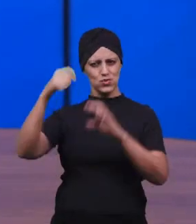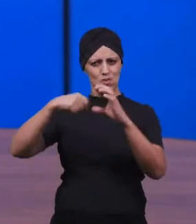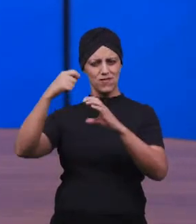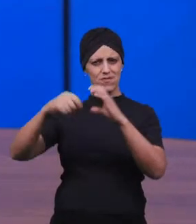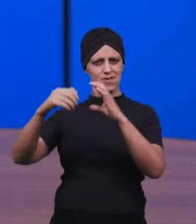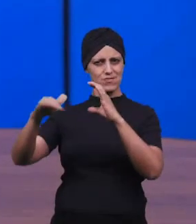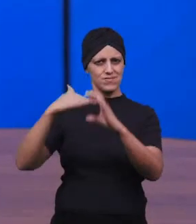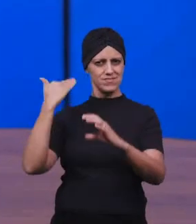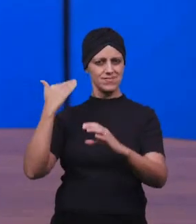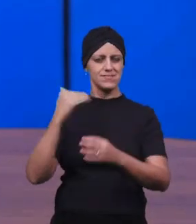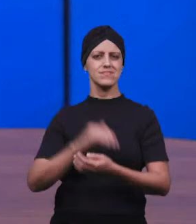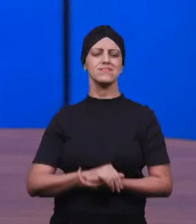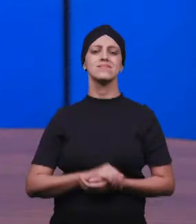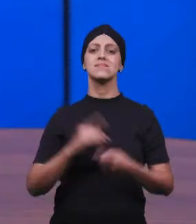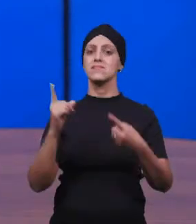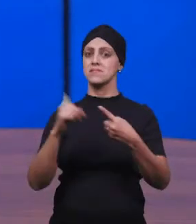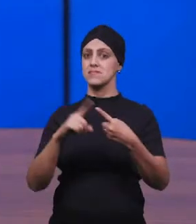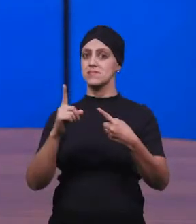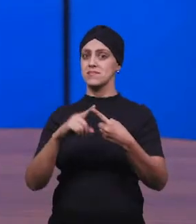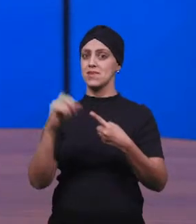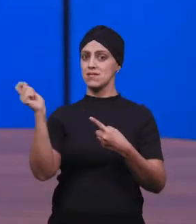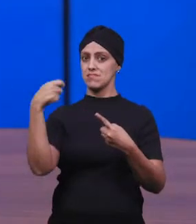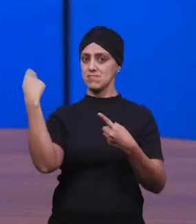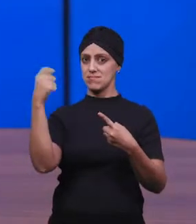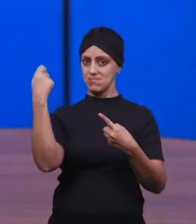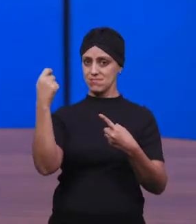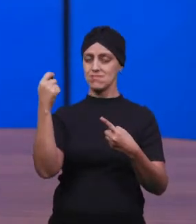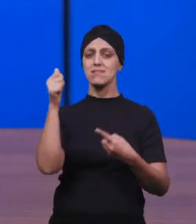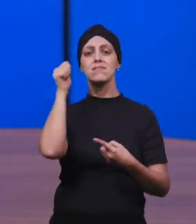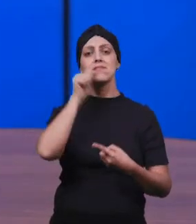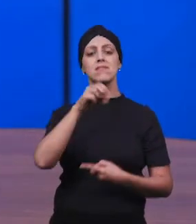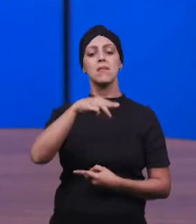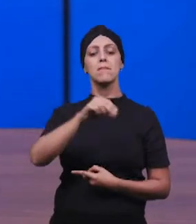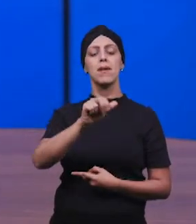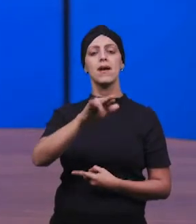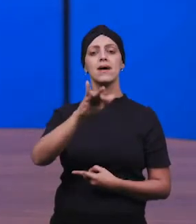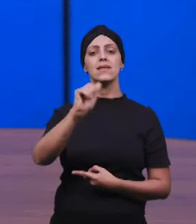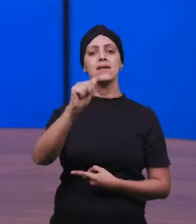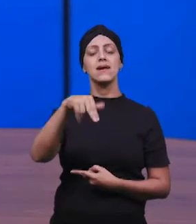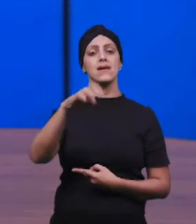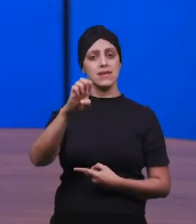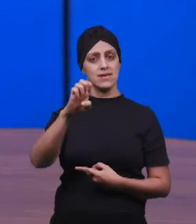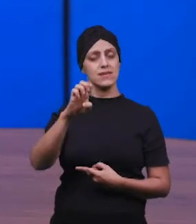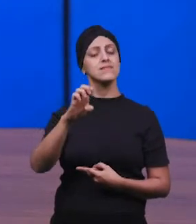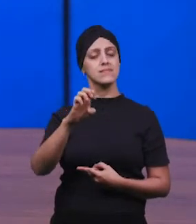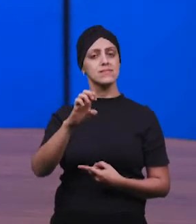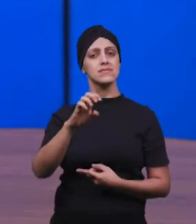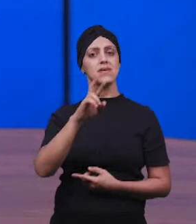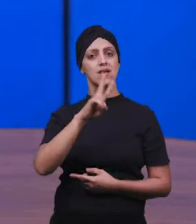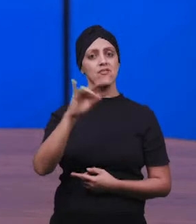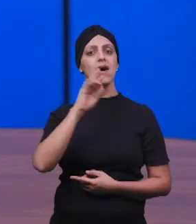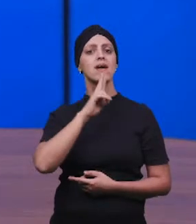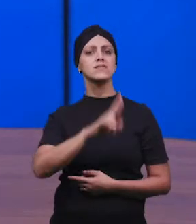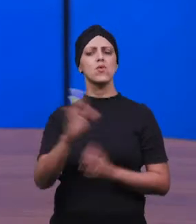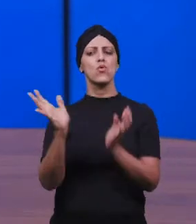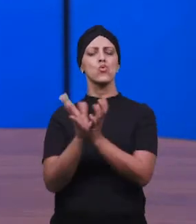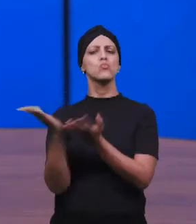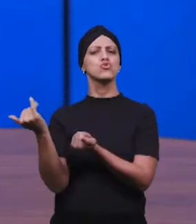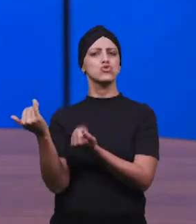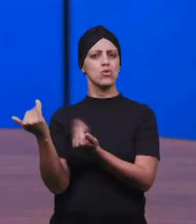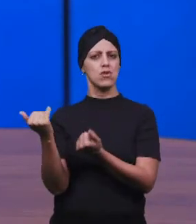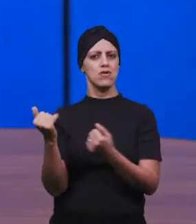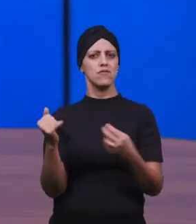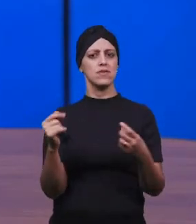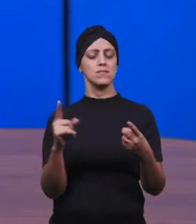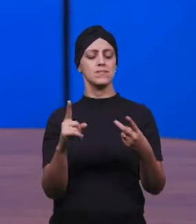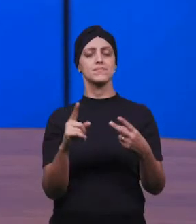respostas agora. A primeira vem do Rio Grande do Sul. A nossa irmã ali, a Mariane Hudson, vai responder a letra A. E ela é do grupo de jovens da